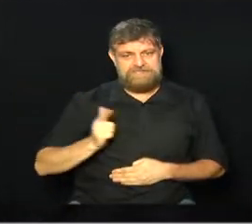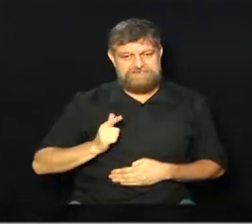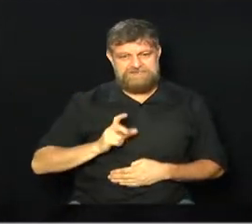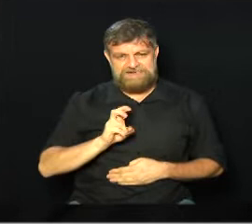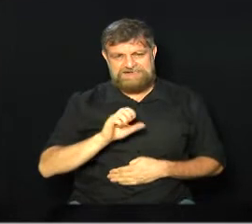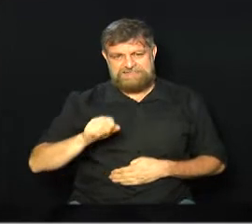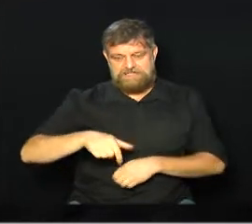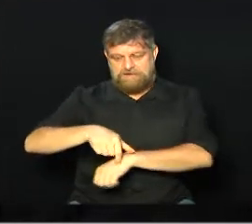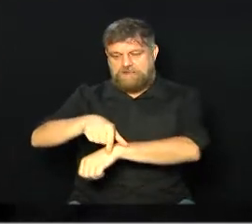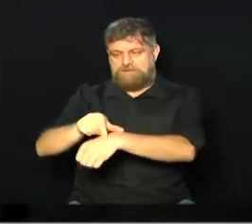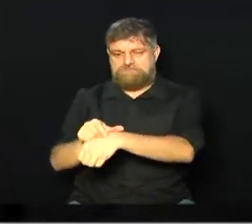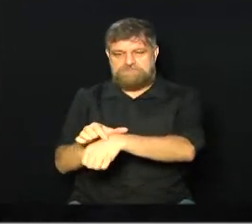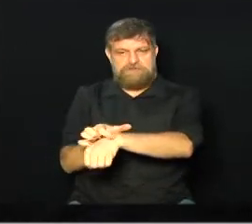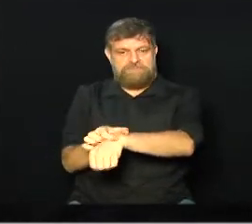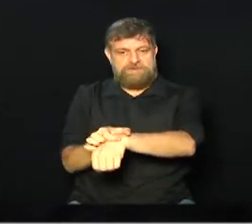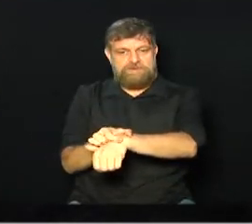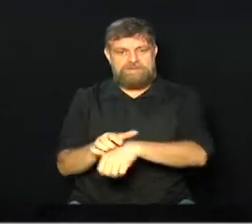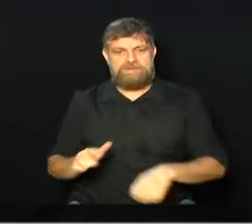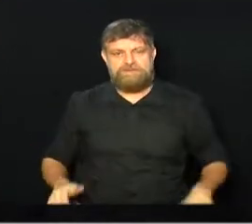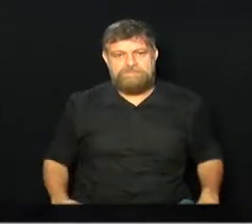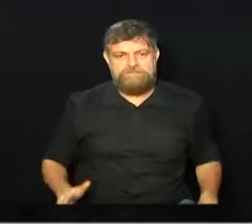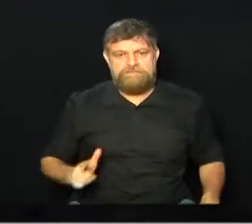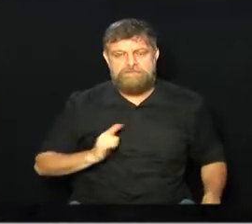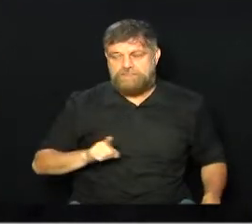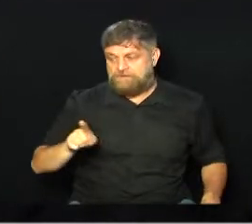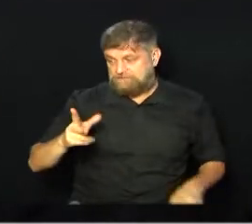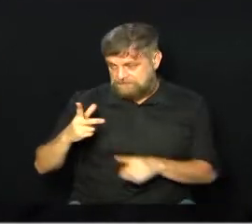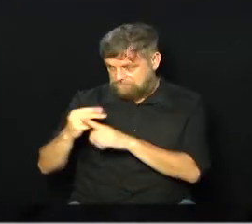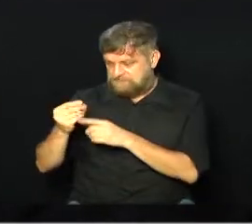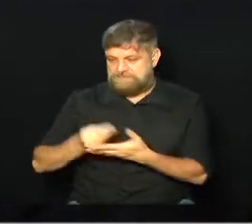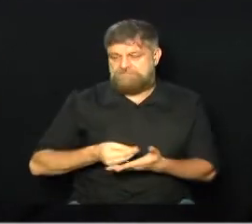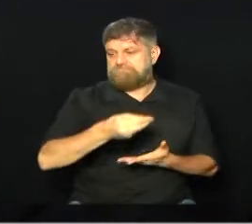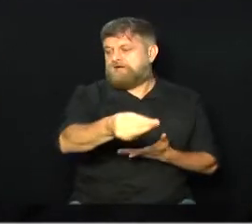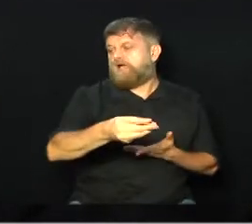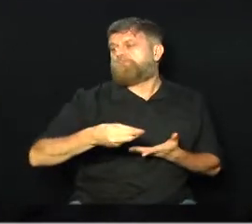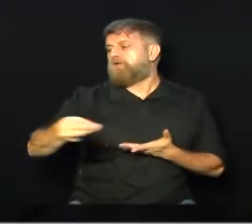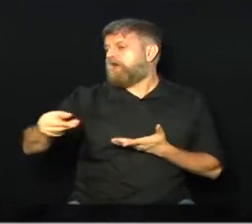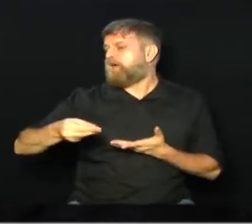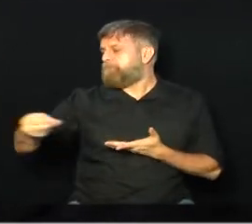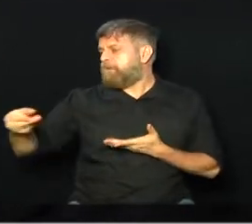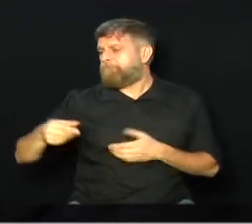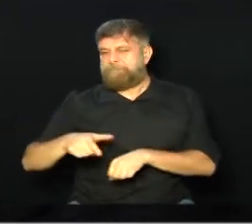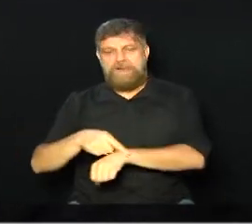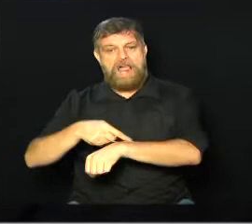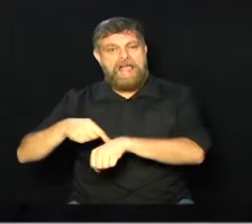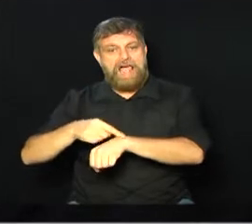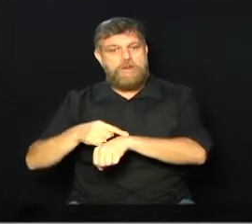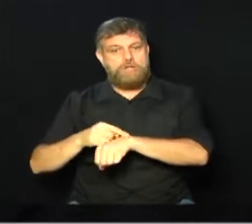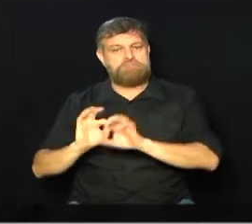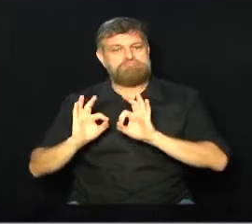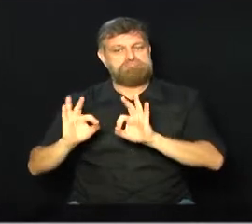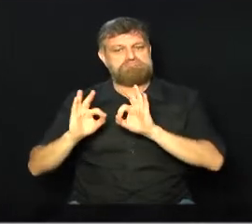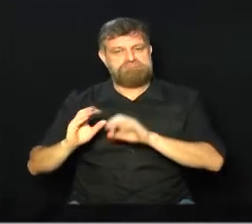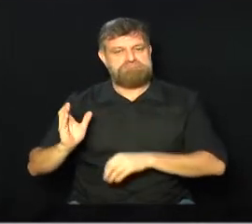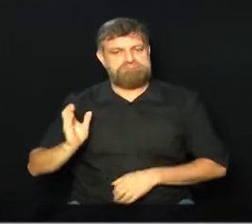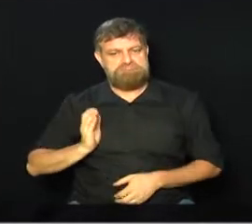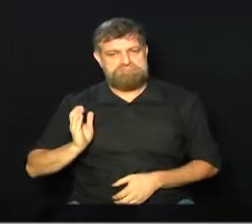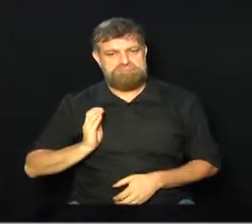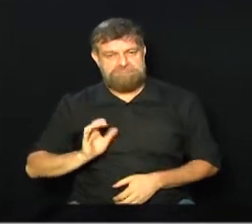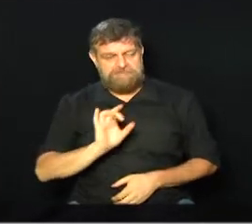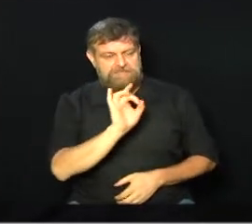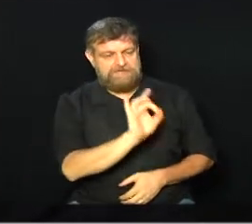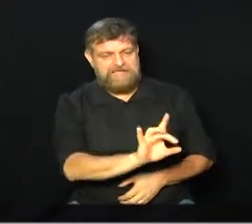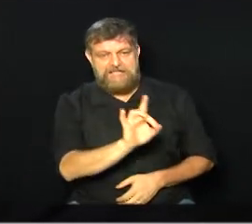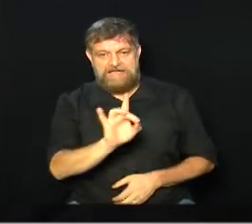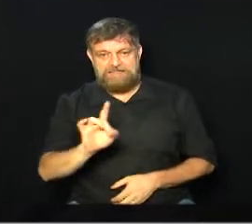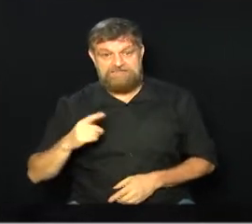Rolex na caixa e falou assim, ó, se ganhar é de vocês. Vocês dividem, fica cada um com o seu. E